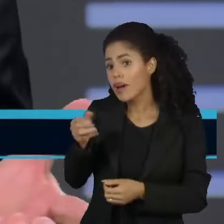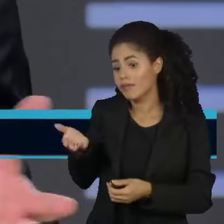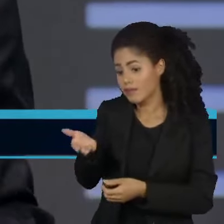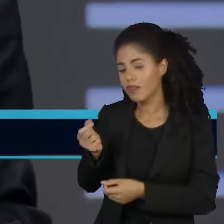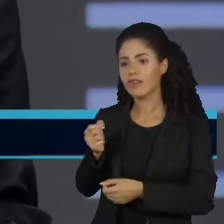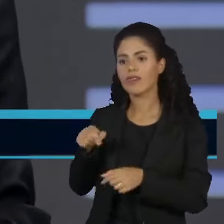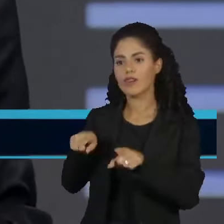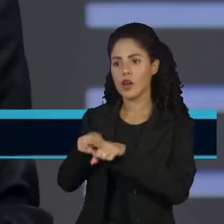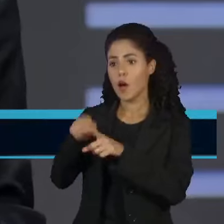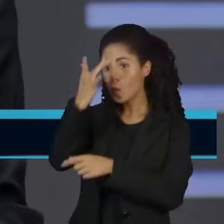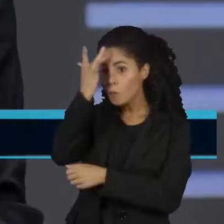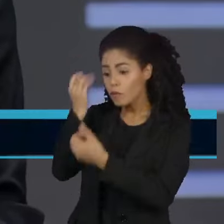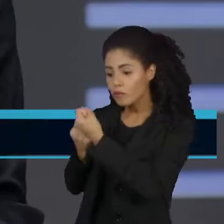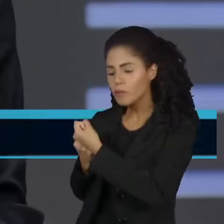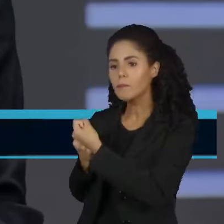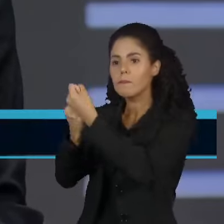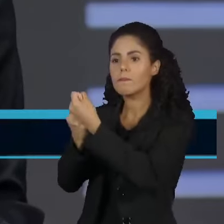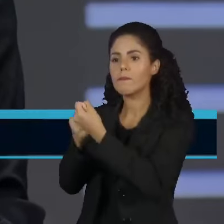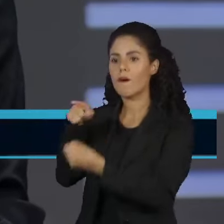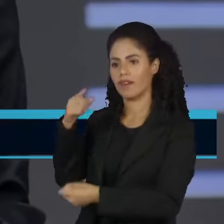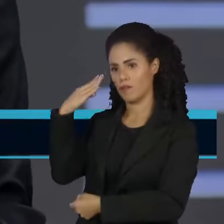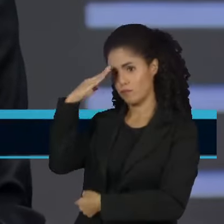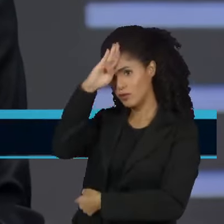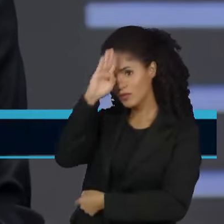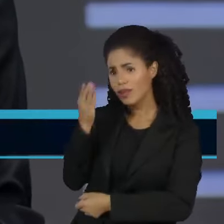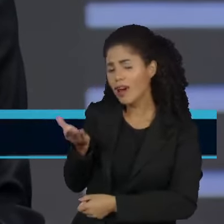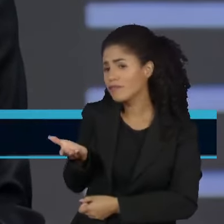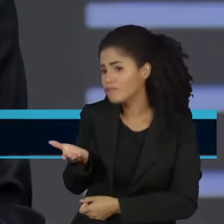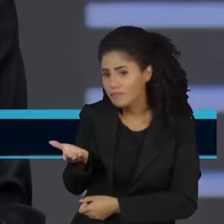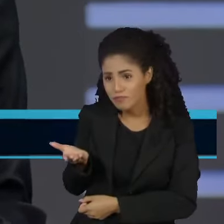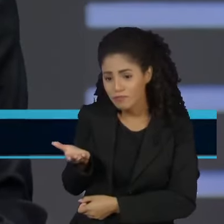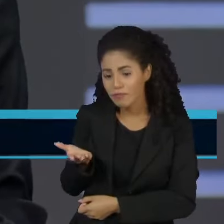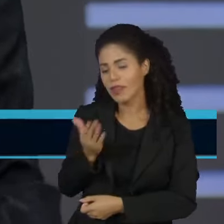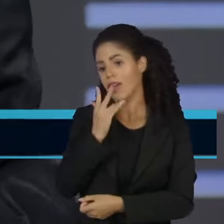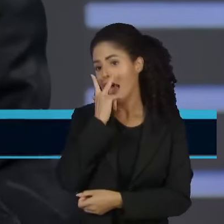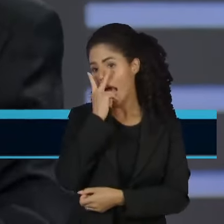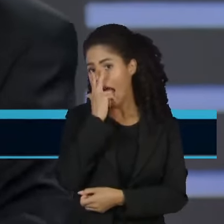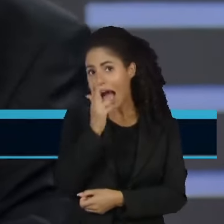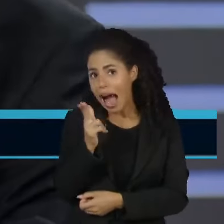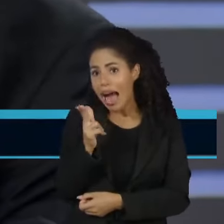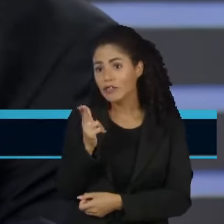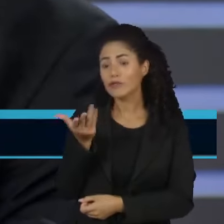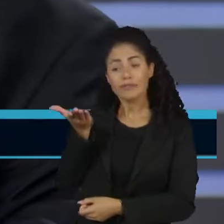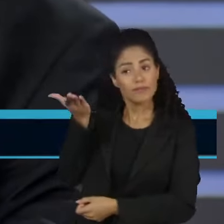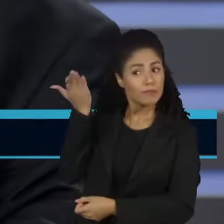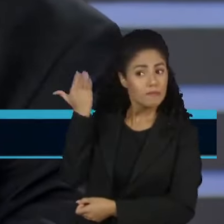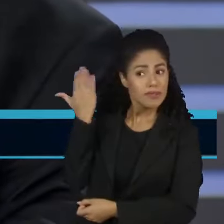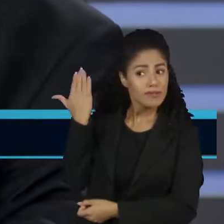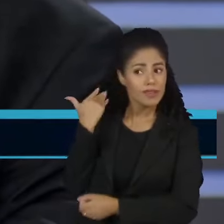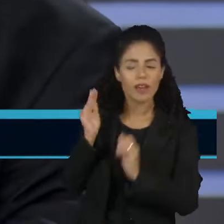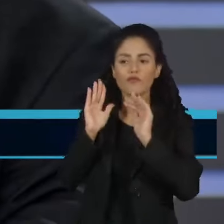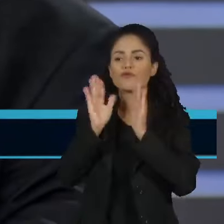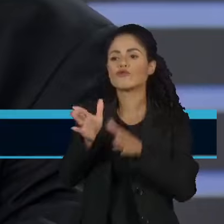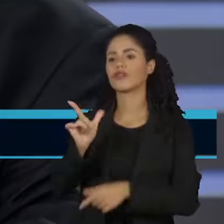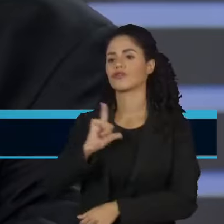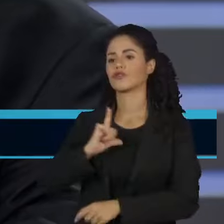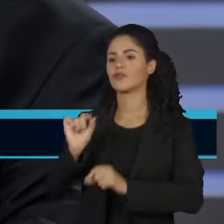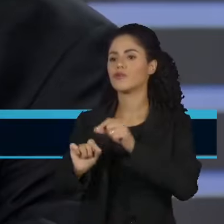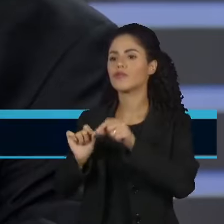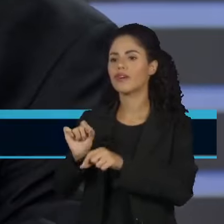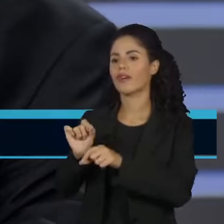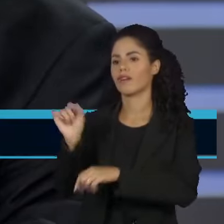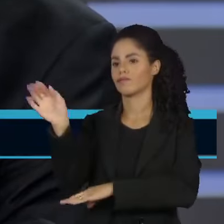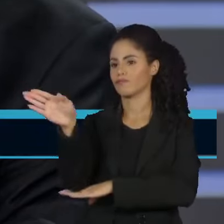do Bolsonaro e do movimento lá, é porque, sem dúvida nenhuma, já tinha essa coisa de Israel. Em